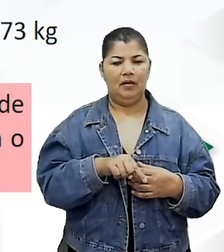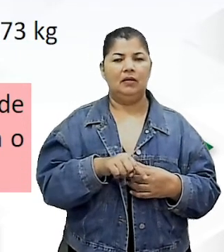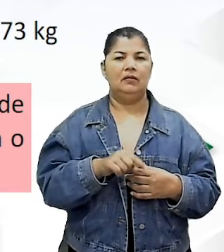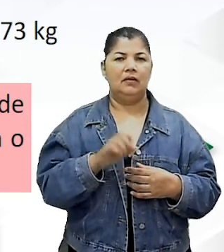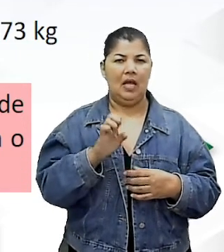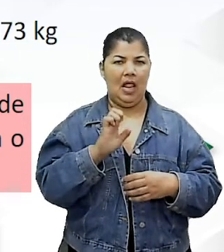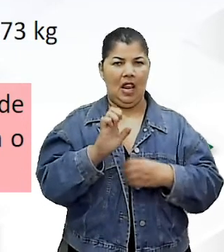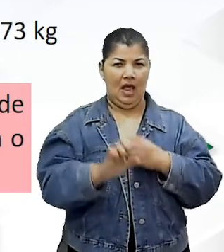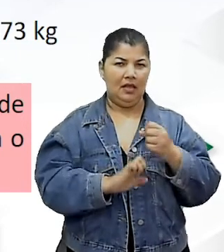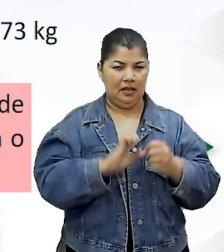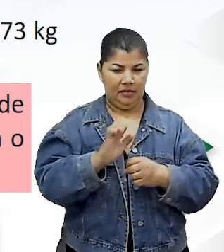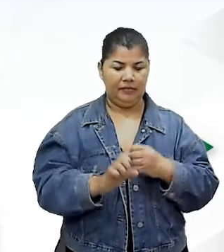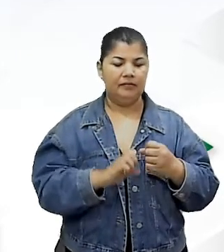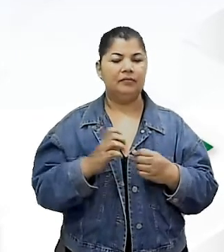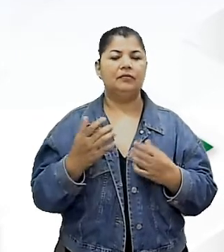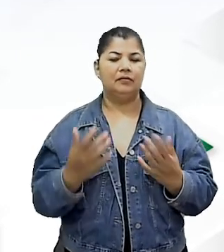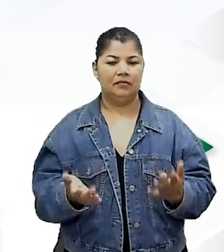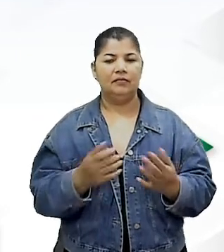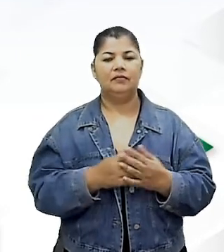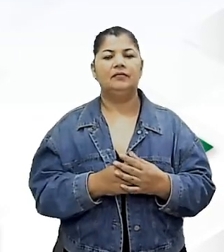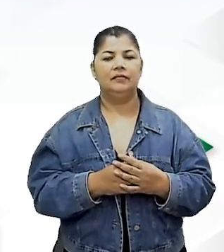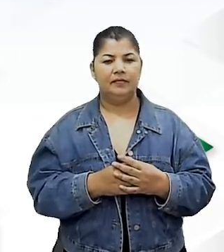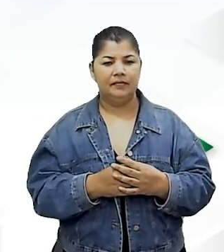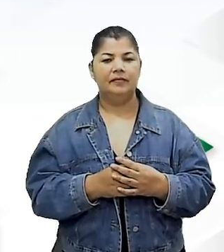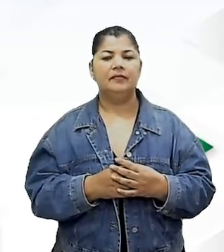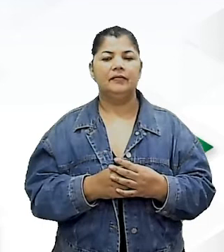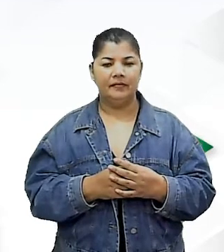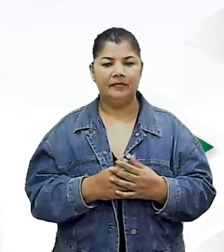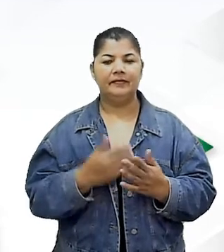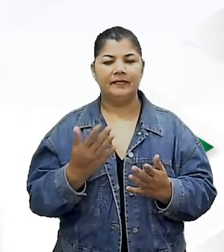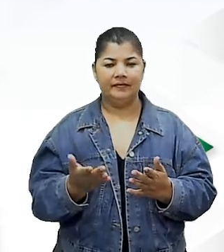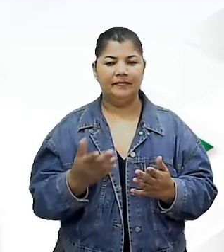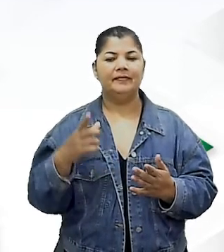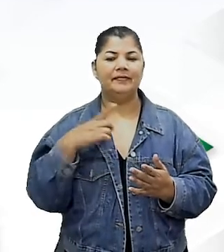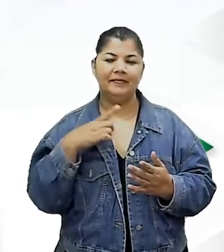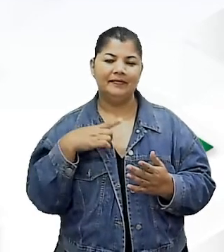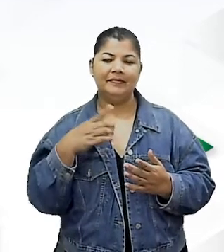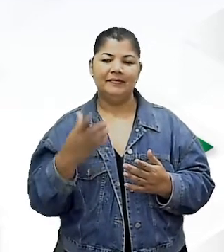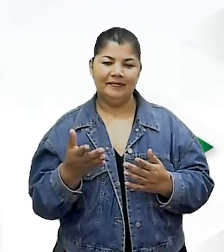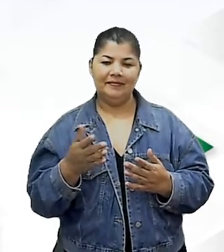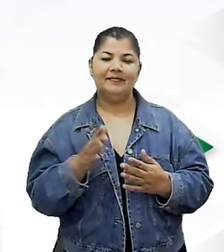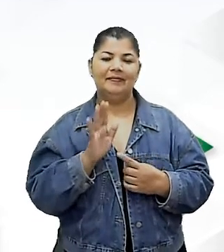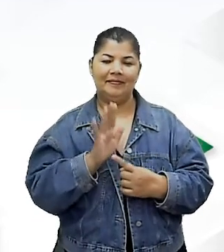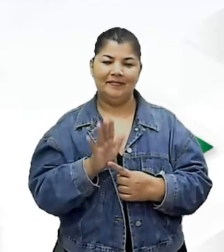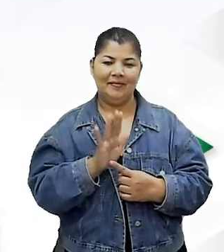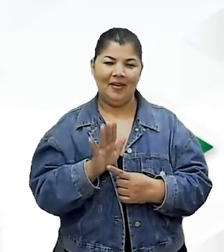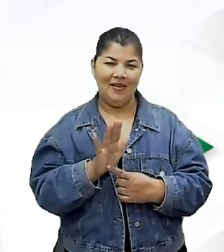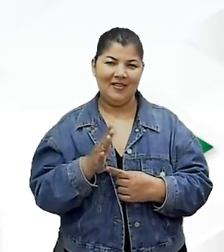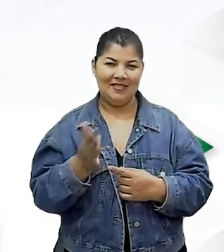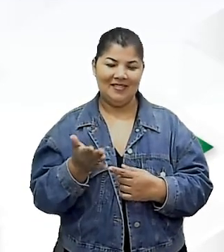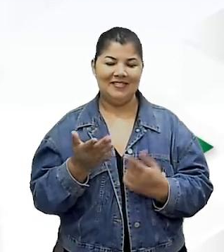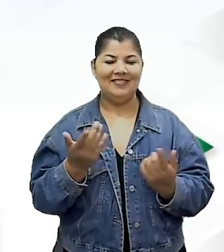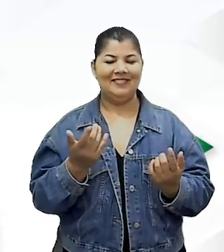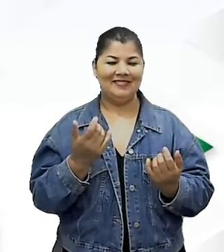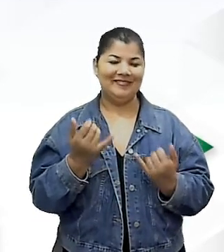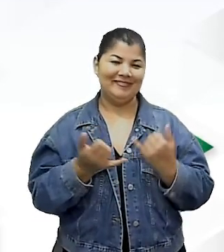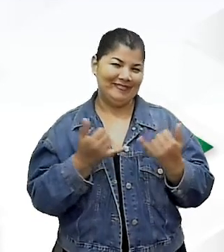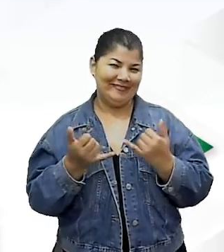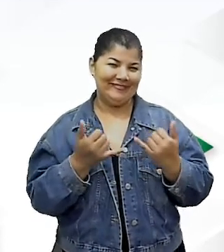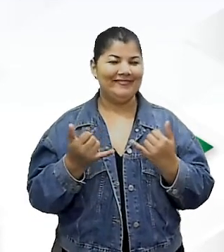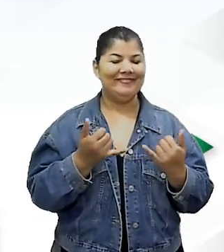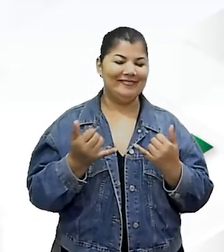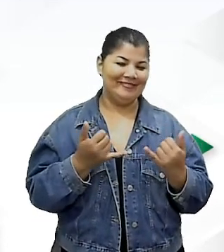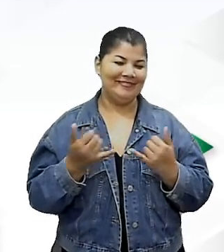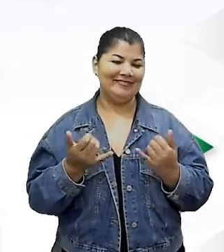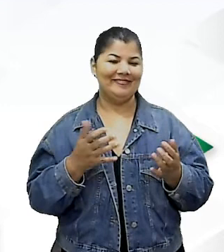Tá claro para você? Então, vamos seguir, que agora tem uma atividade gostosa. Essa mesmo que você tá vendo aí com a animação. É show de bola, né? E não